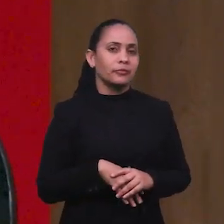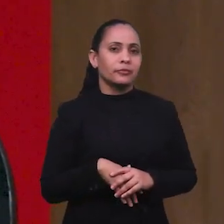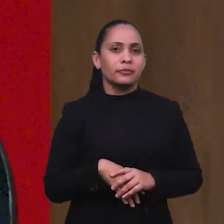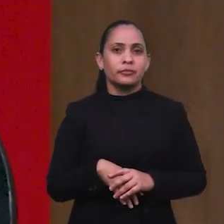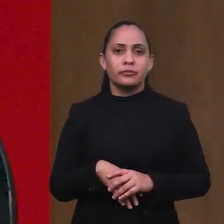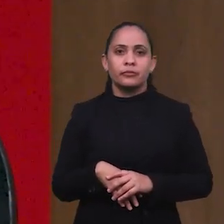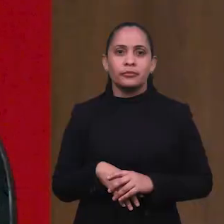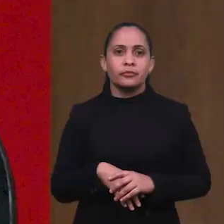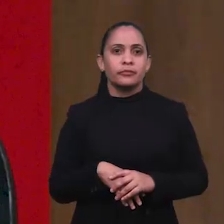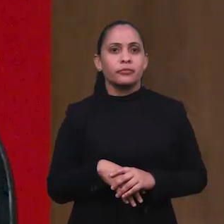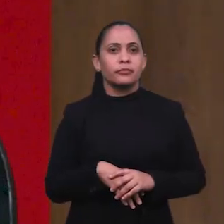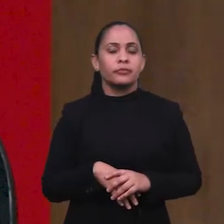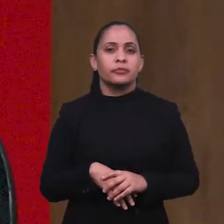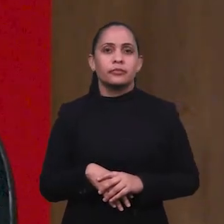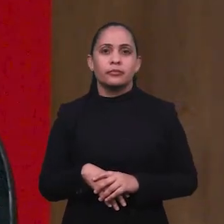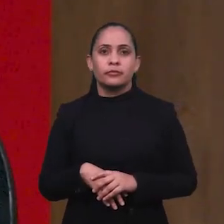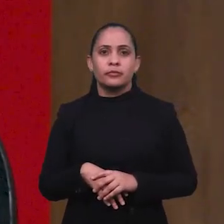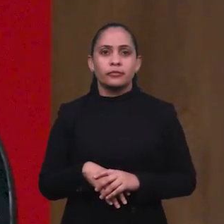que